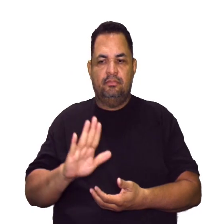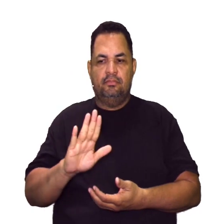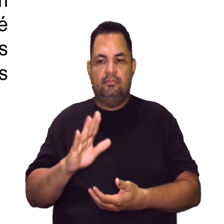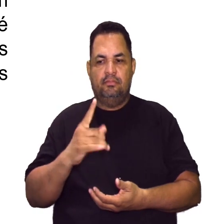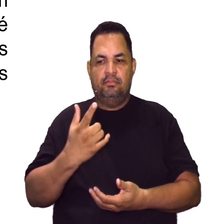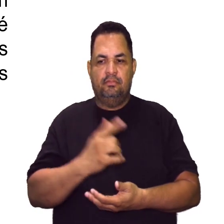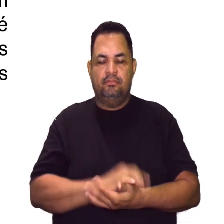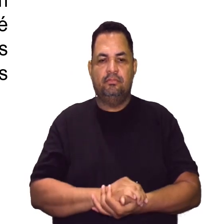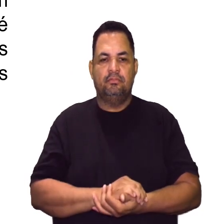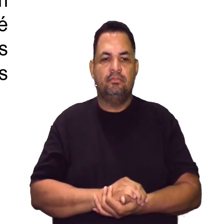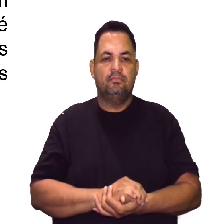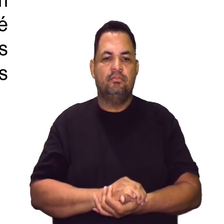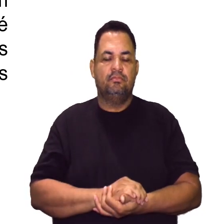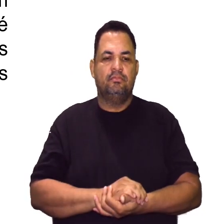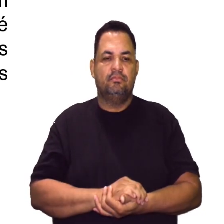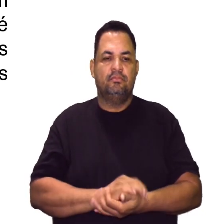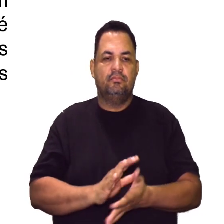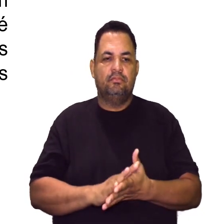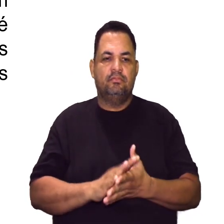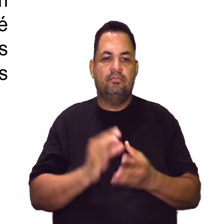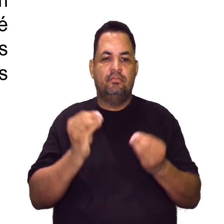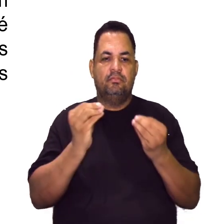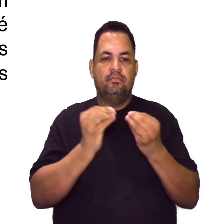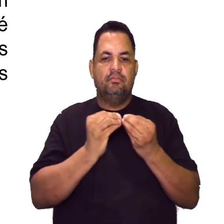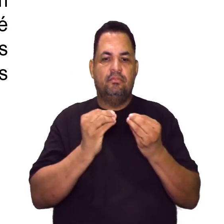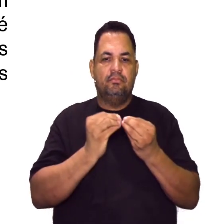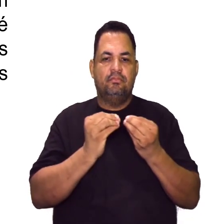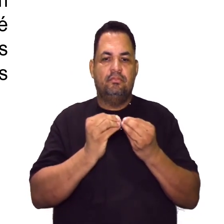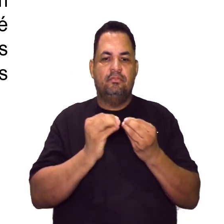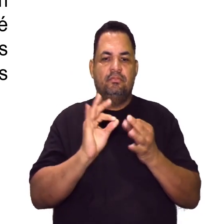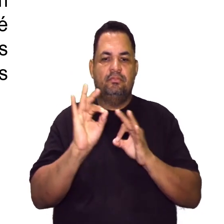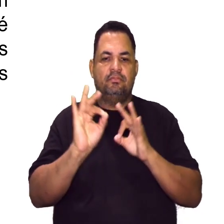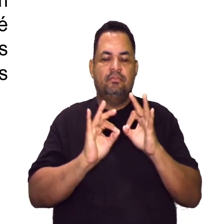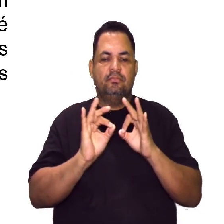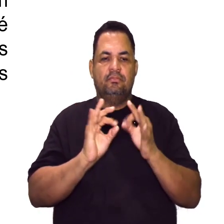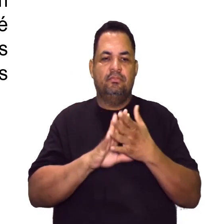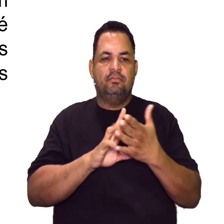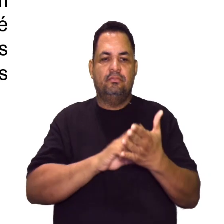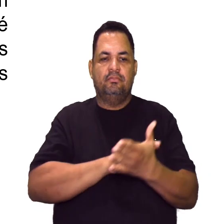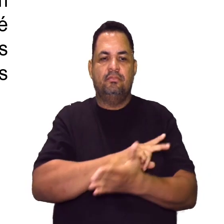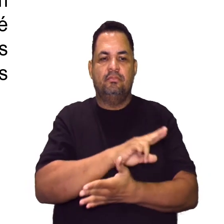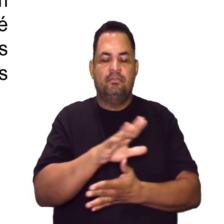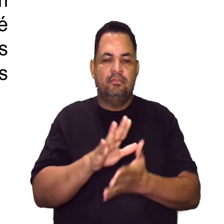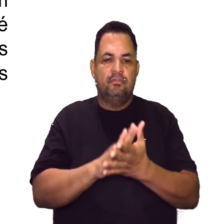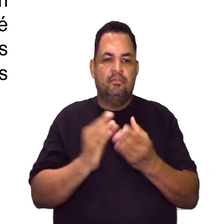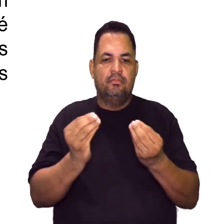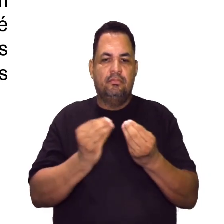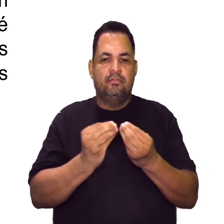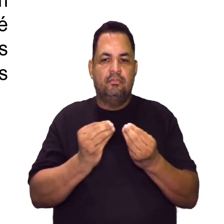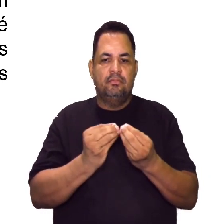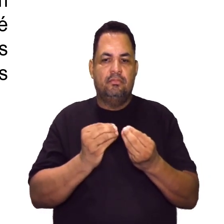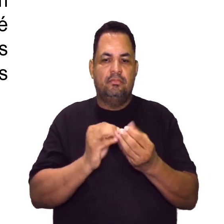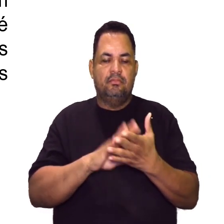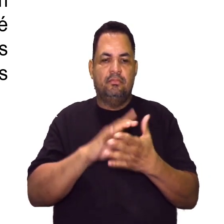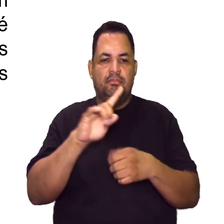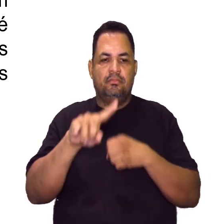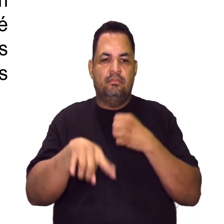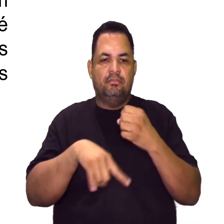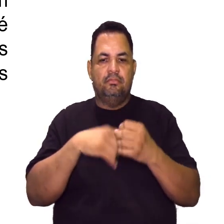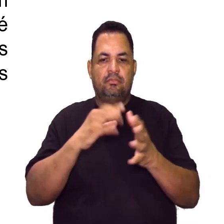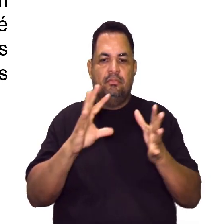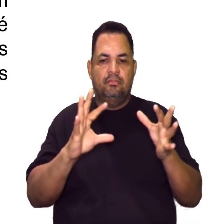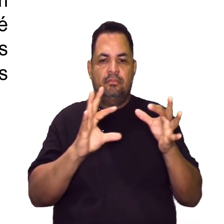aí? Com relação à molécula, nós vimos aqui, ó, várias moléculas com átomos de